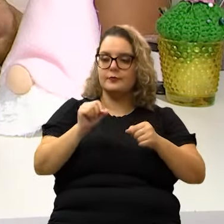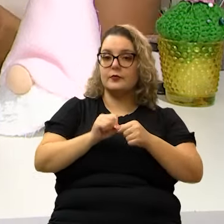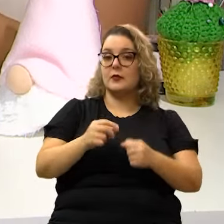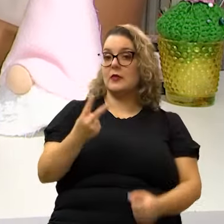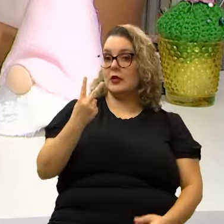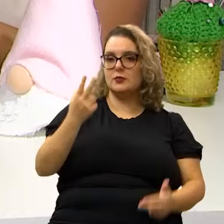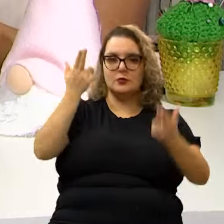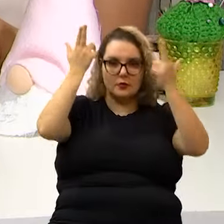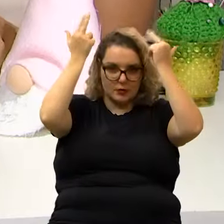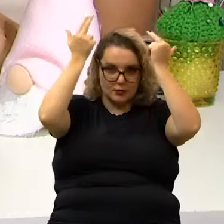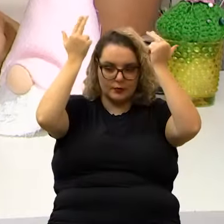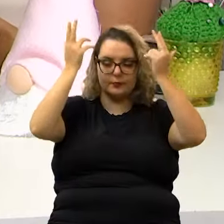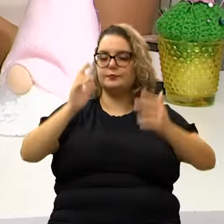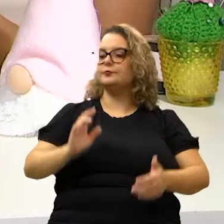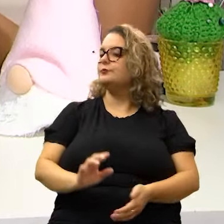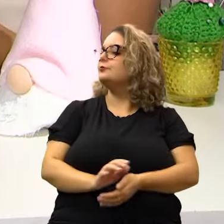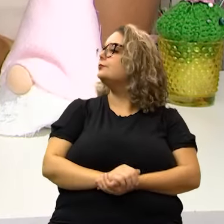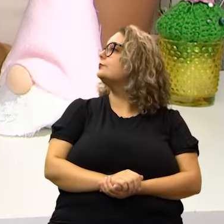duas.